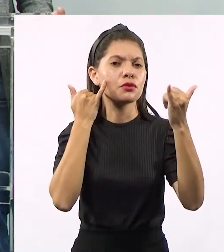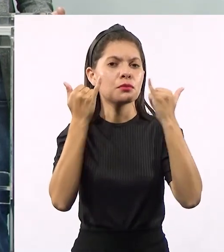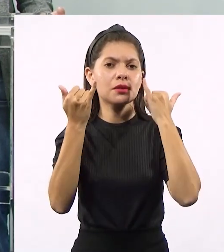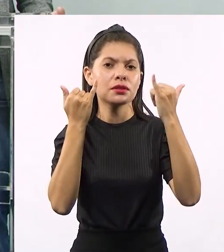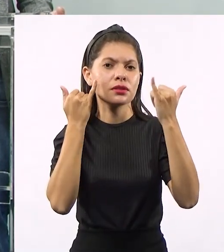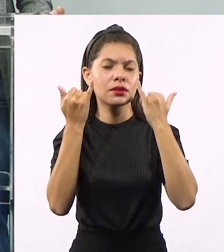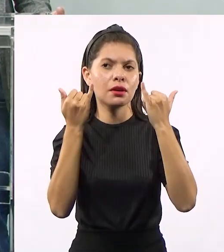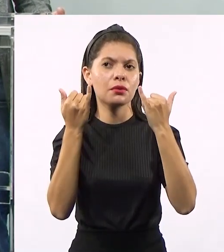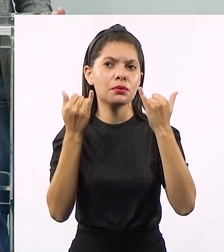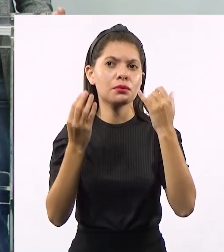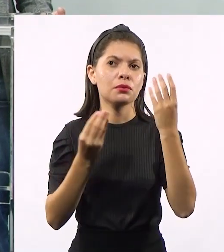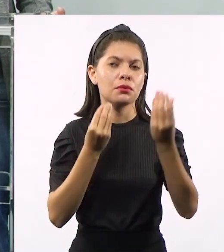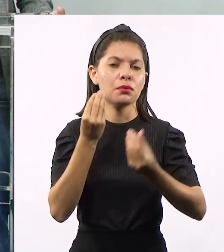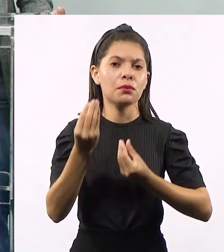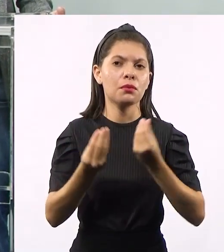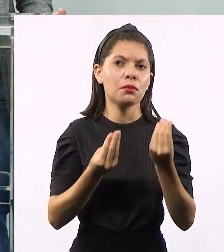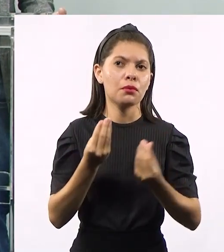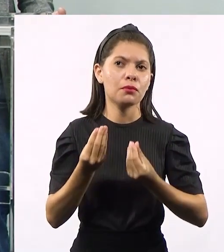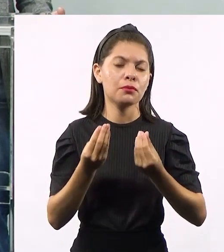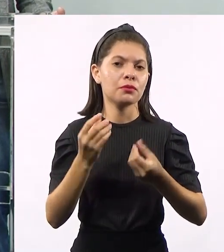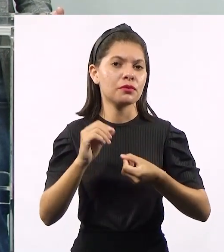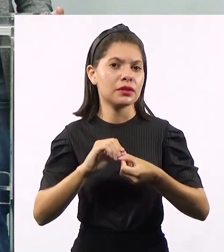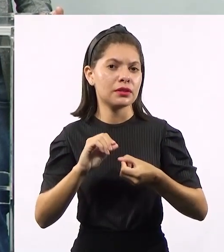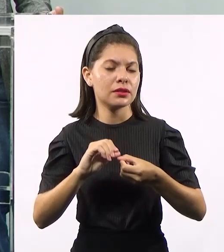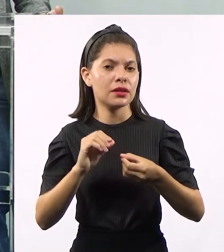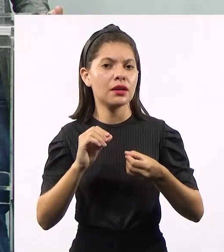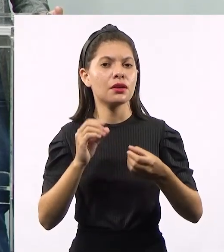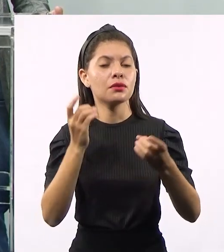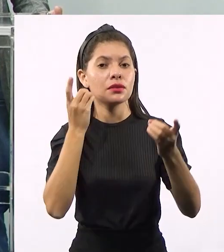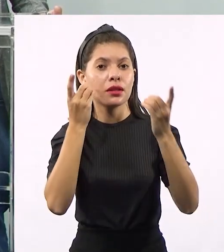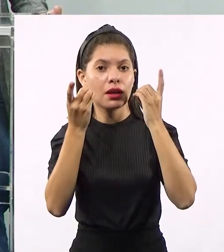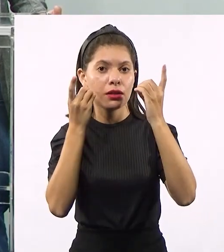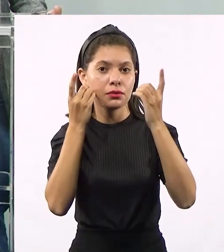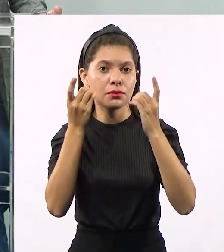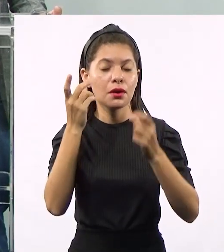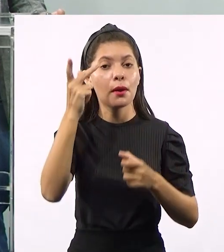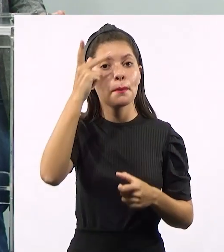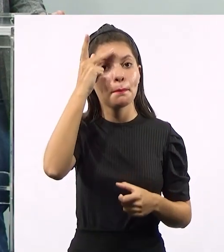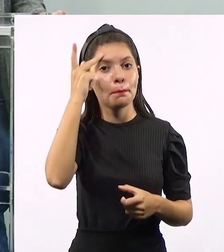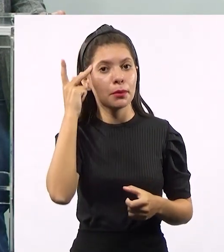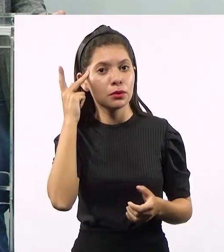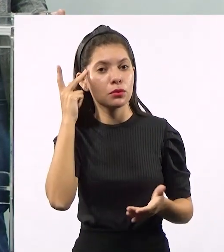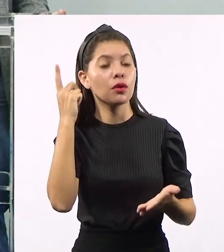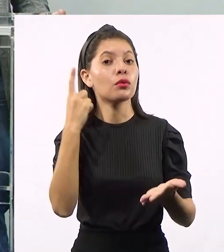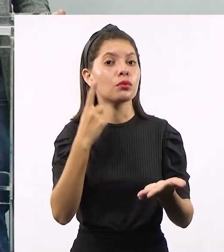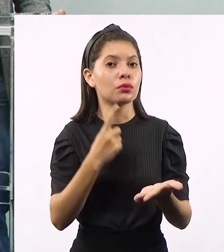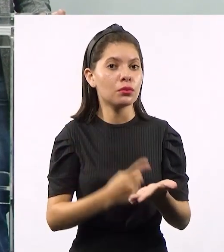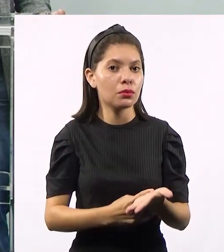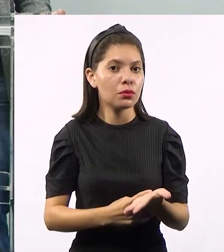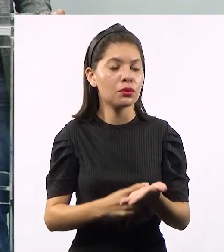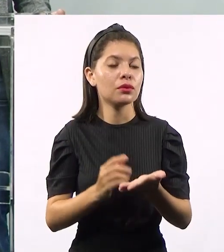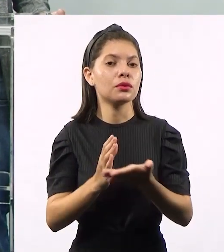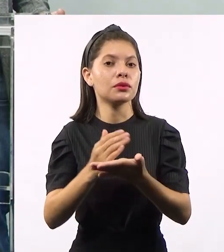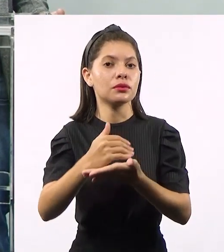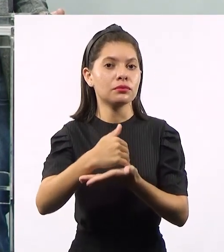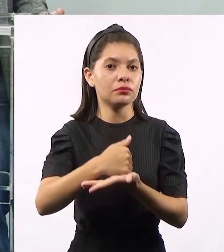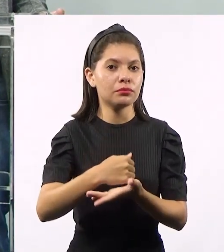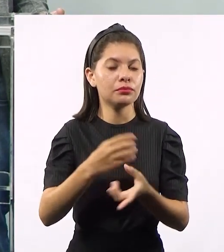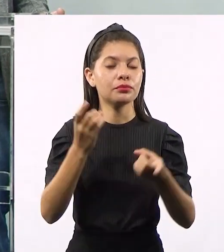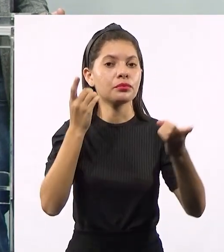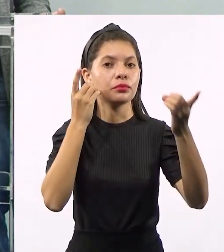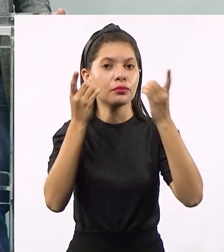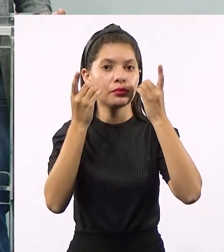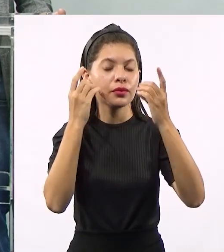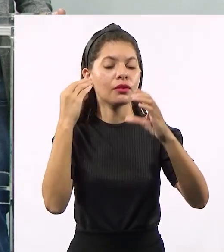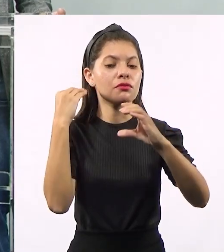dados. E se a pessoa vai concordar, você pode até mencionar que ela concorda com a coleta de dados automaticamente ao enviar esses dados.